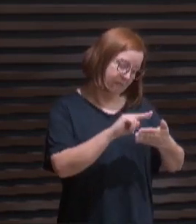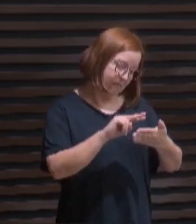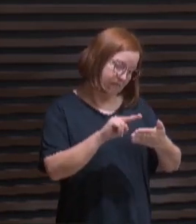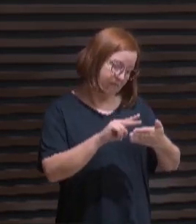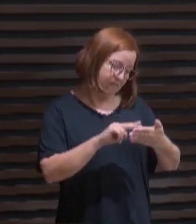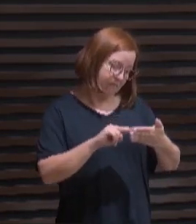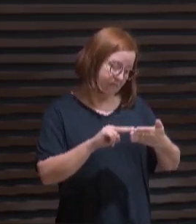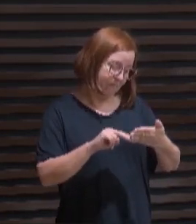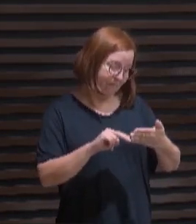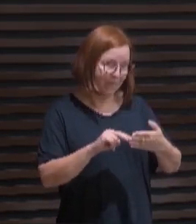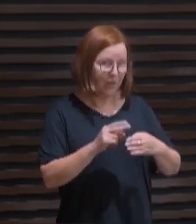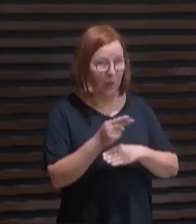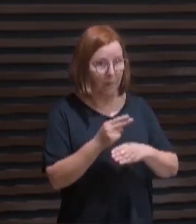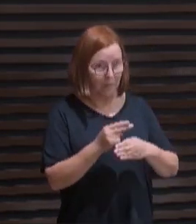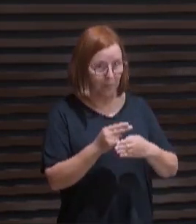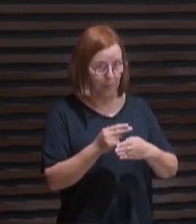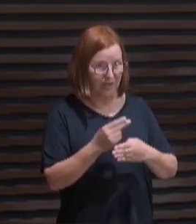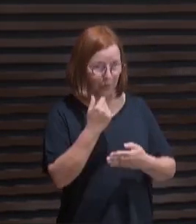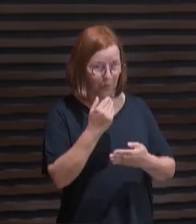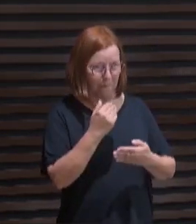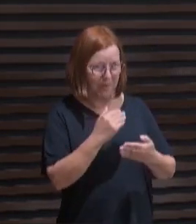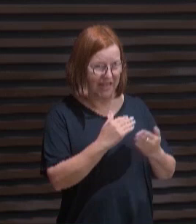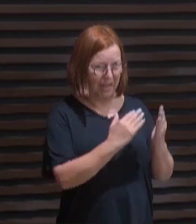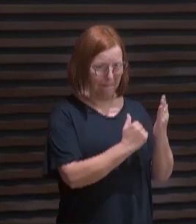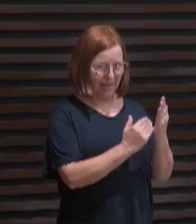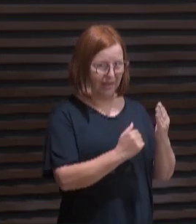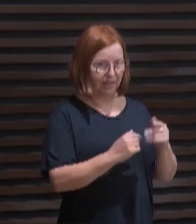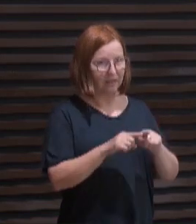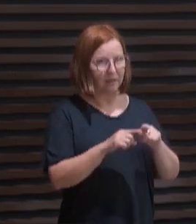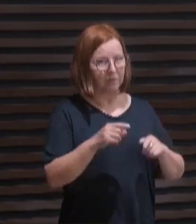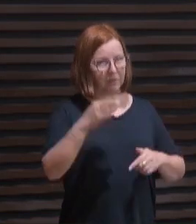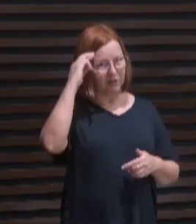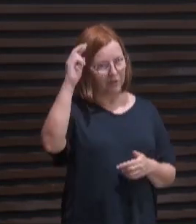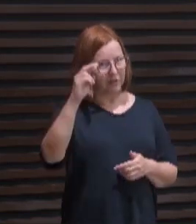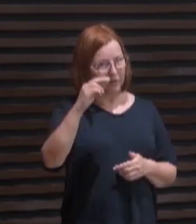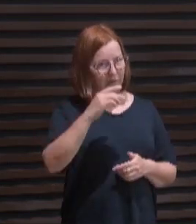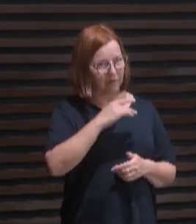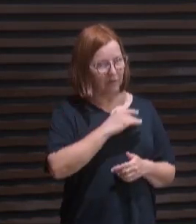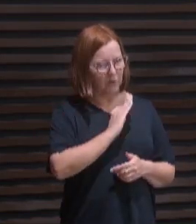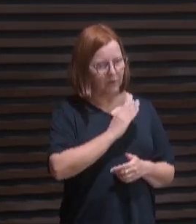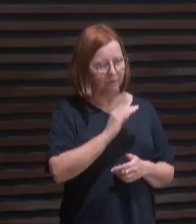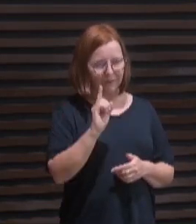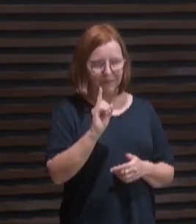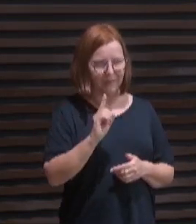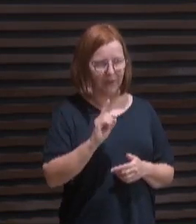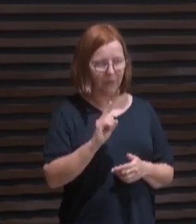procurando o preço mais barato. E o Senhor disse: esse não, o mais caro.